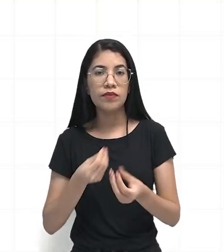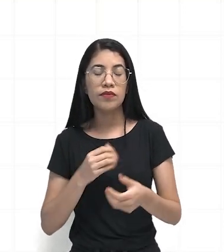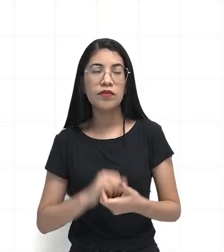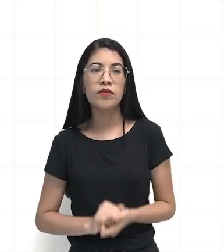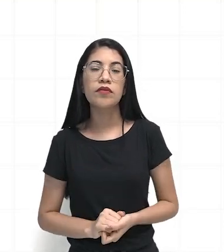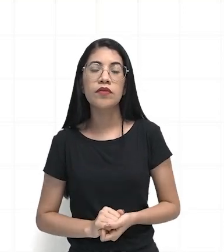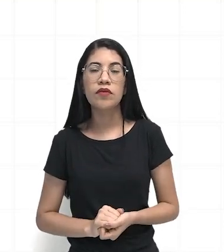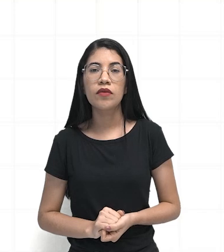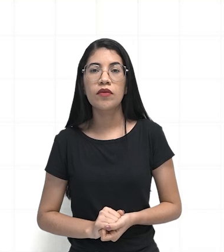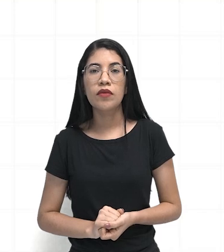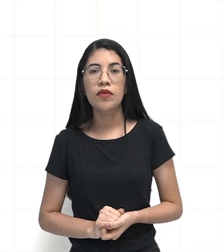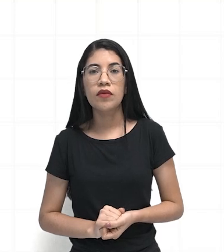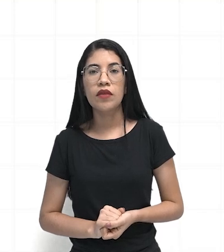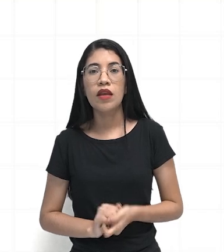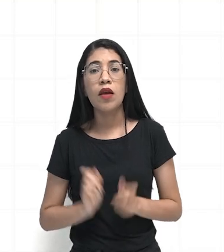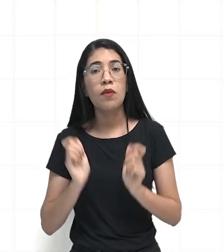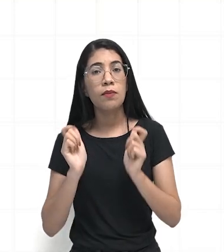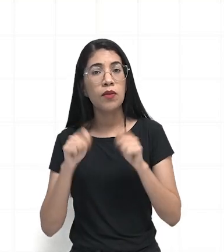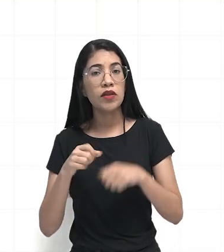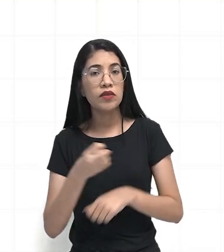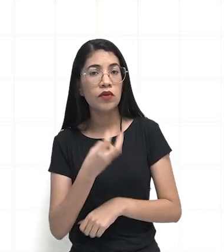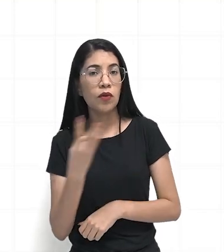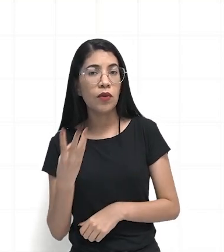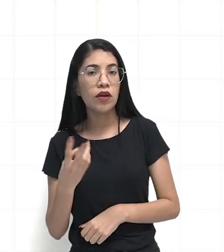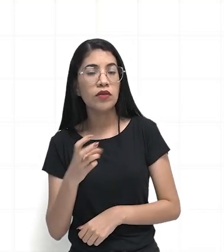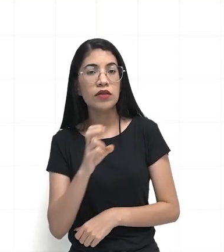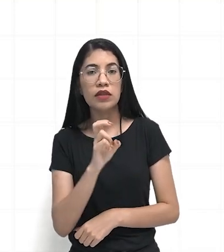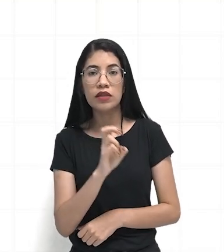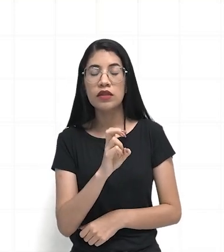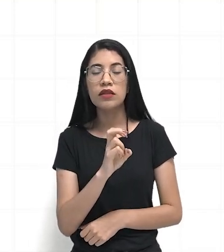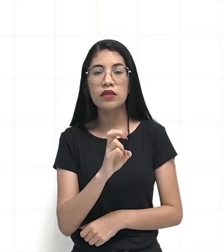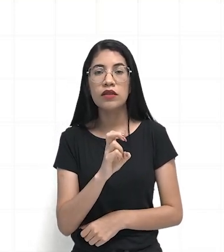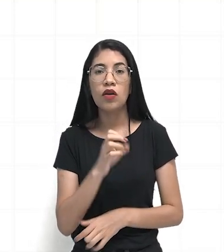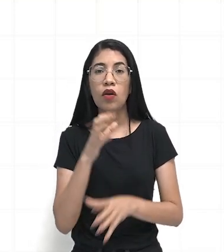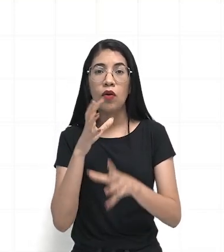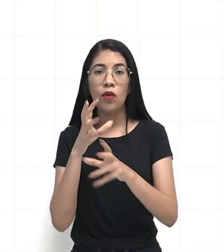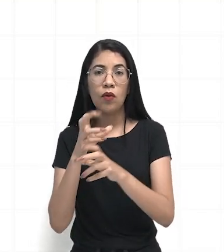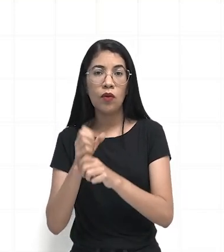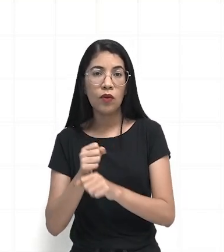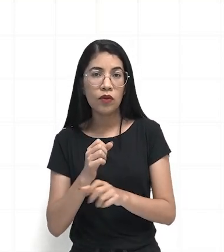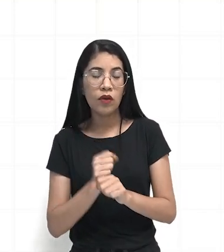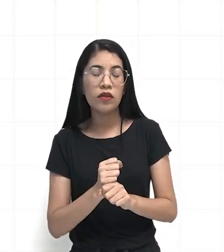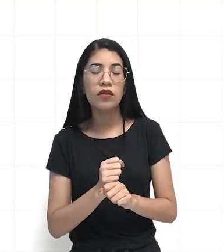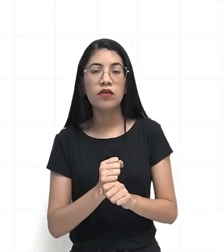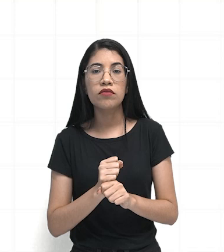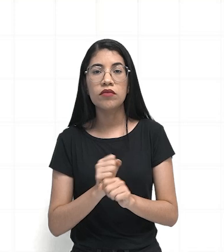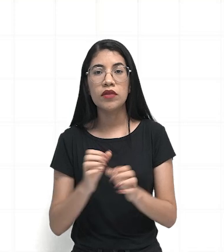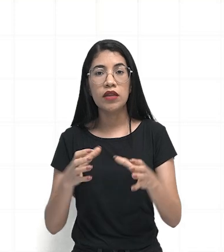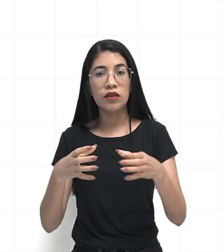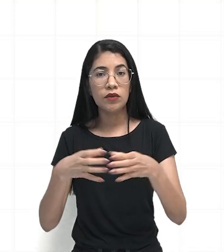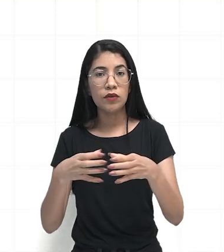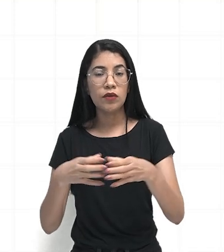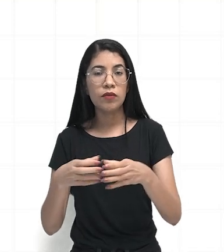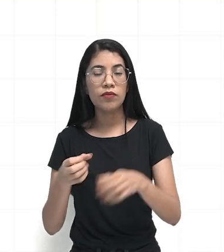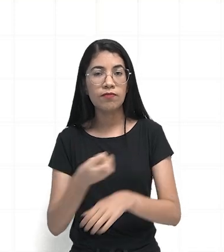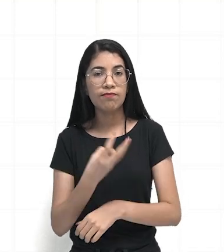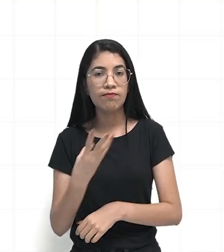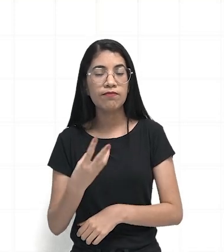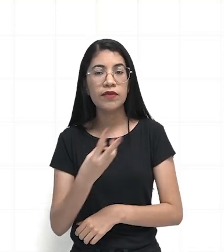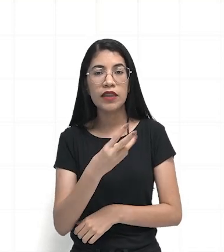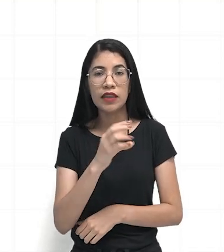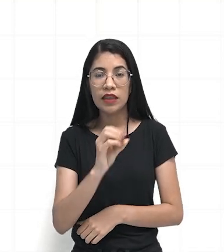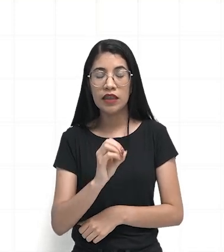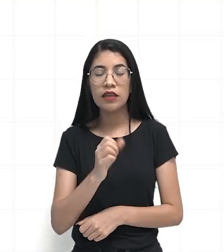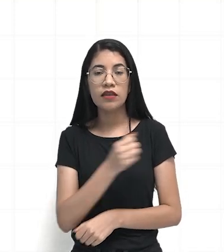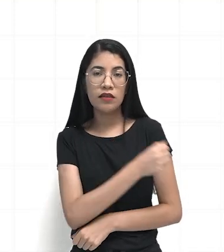Quais são aí os casos favoráveis? 5. Pelo total da turma. Quantos alunos eu tenho nessa turma mesmo?